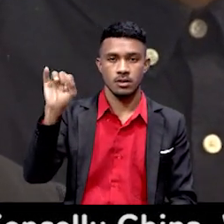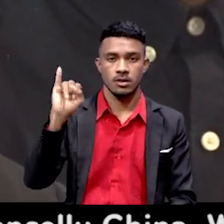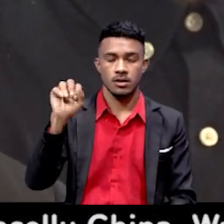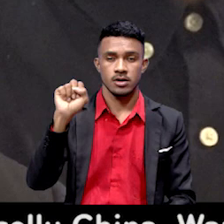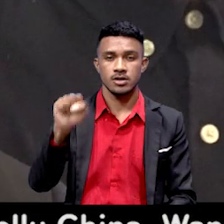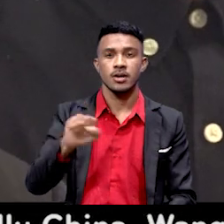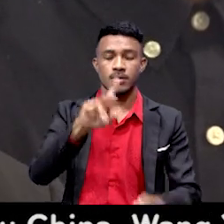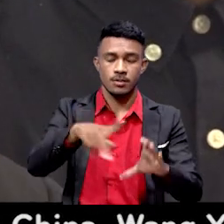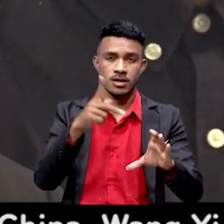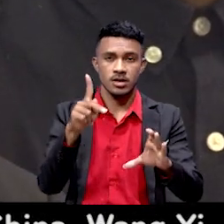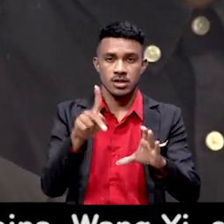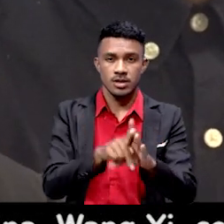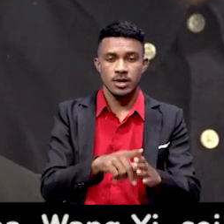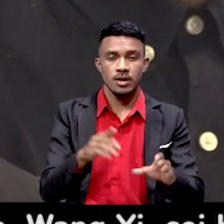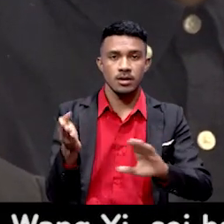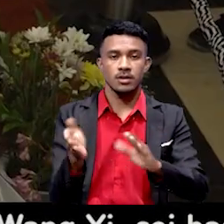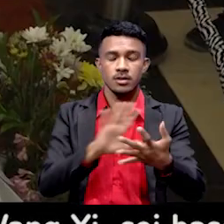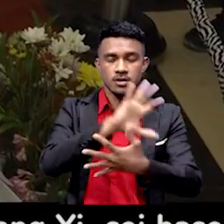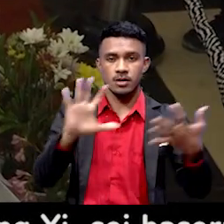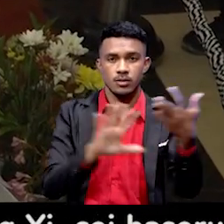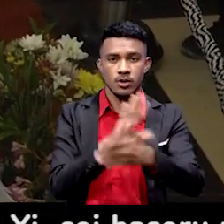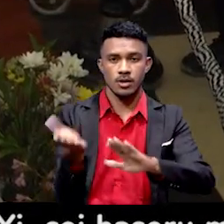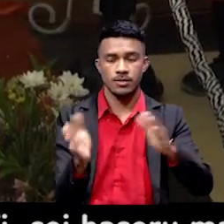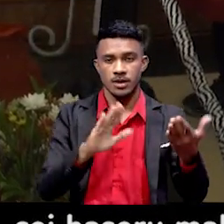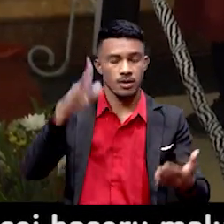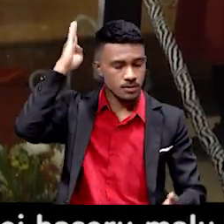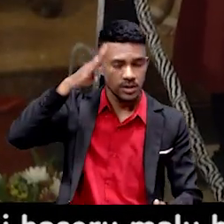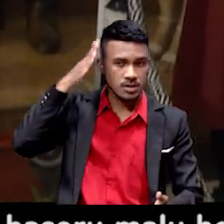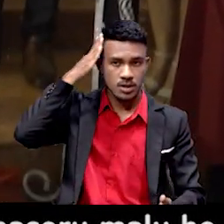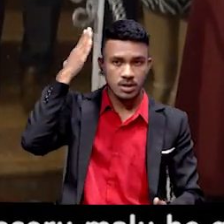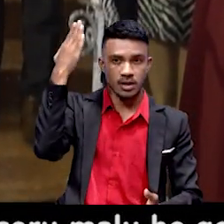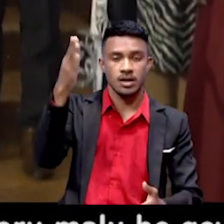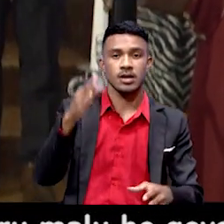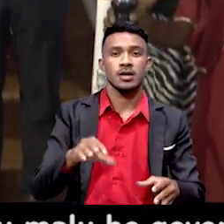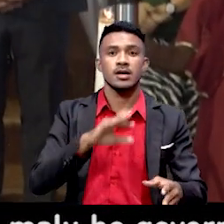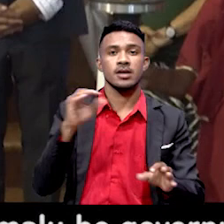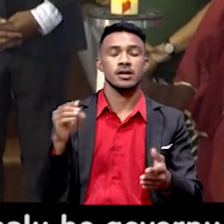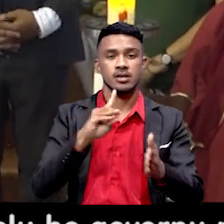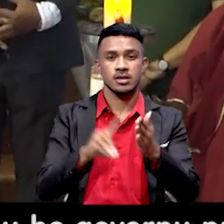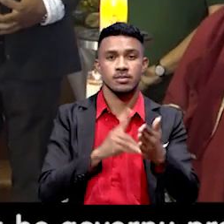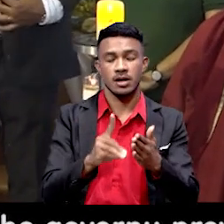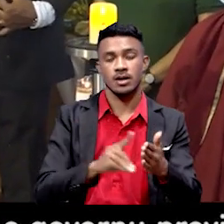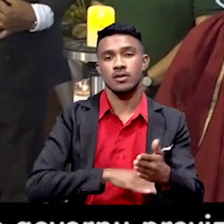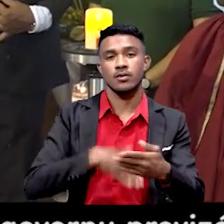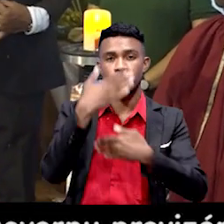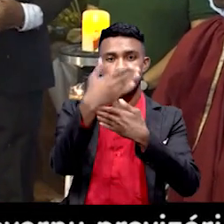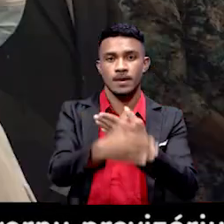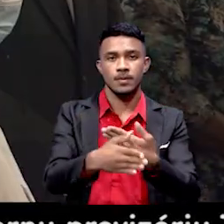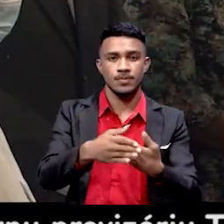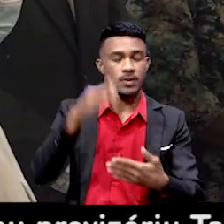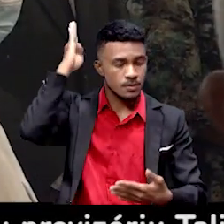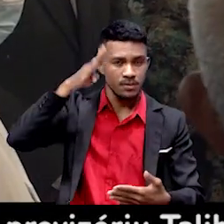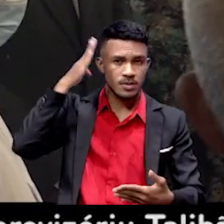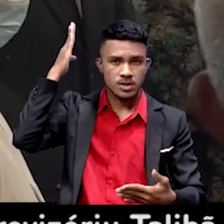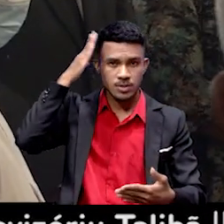parte da cerimônia fúnebre a Bispo de Sese Baucau, Dom Basílio do Nascimento Nian e a Semana Oen. Cerimônia fúnebre Bispo Dom Basílio do